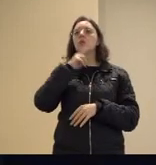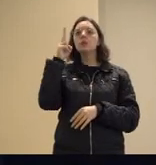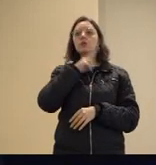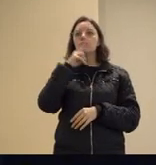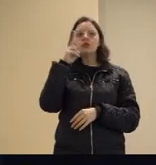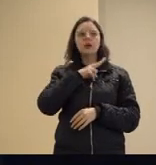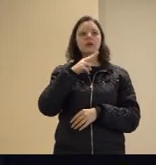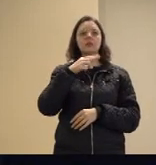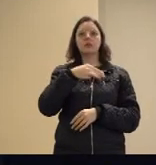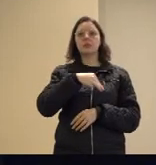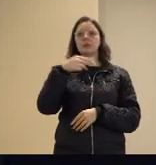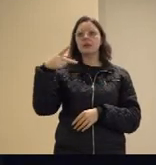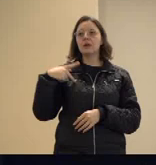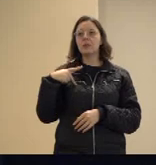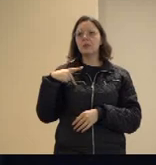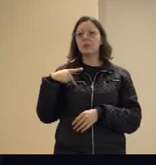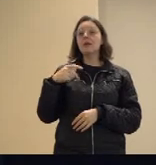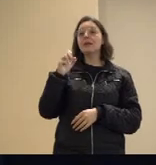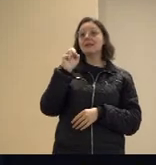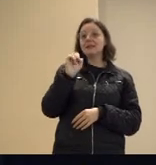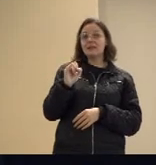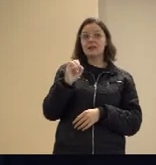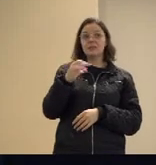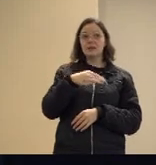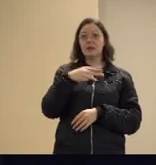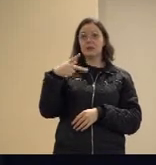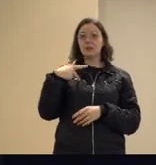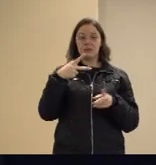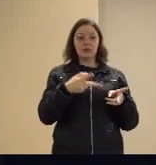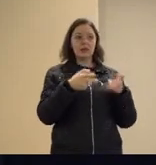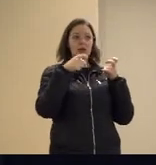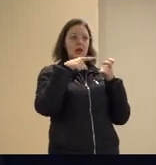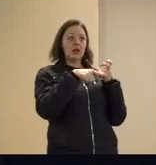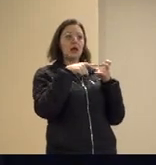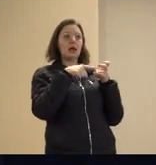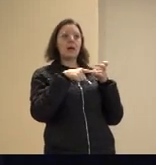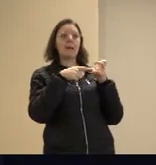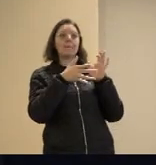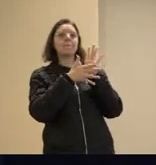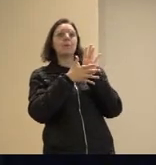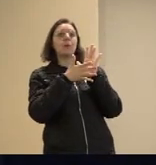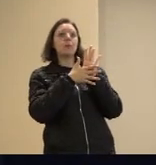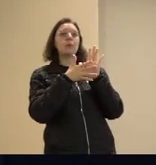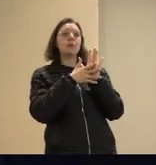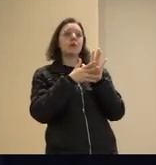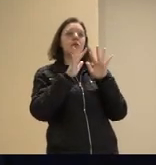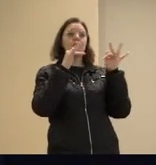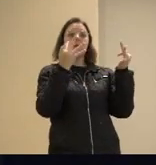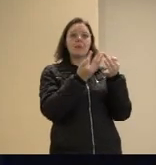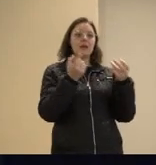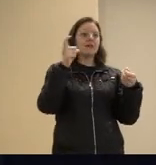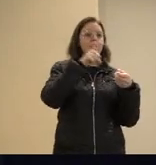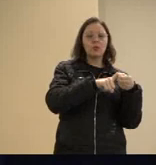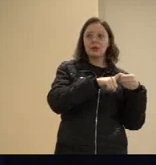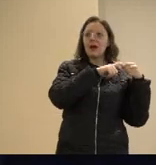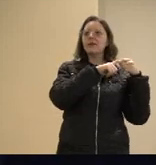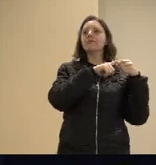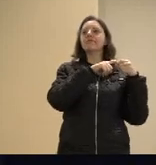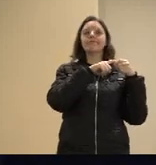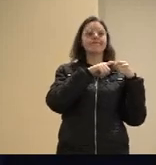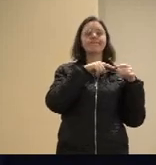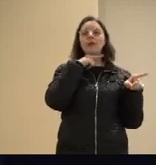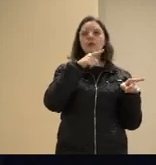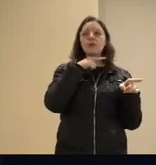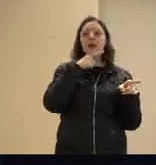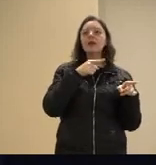Público. Caso o entendimento seja pela não propositura da ação de instituição do poder familiar dos pais biológicos,